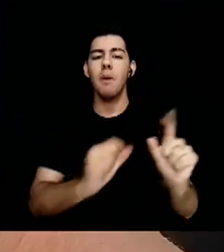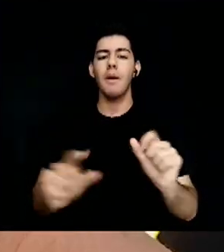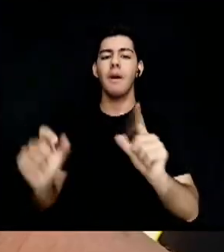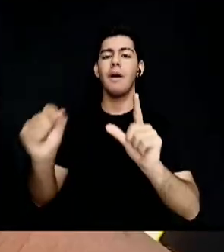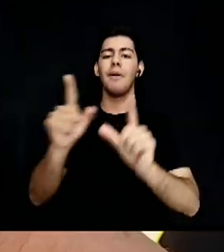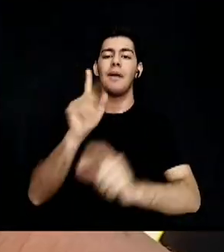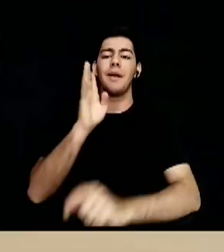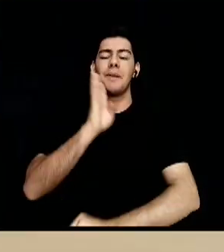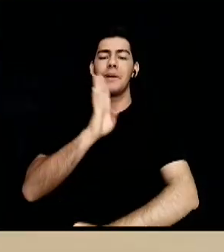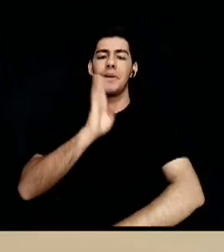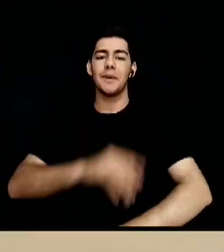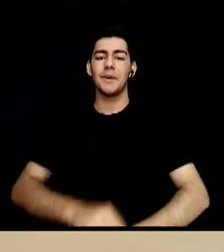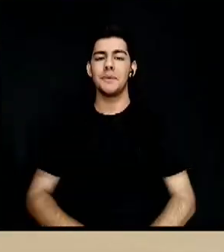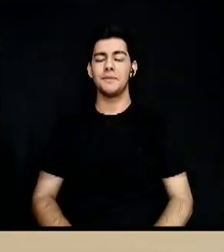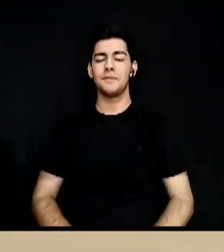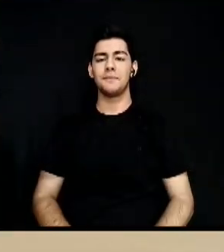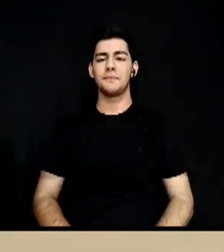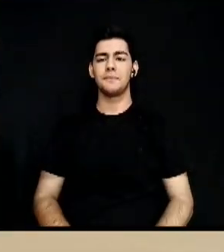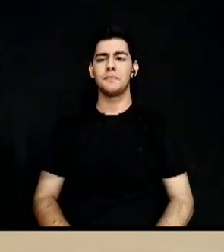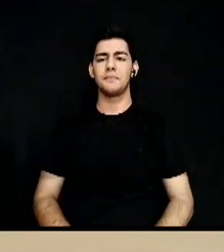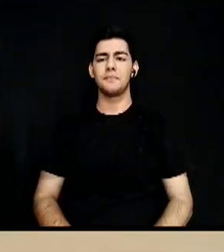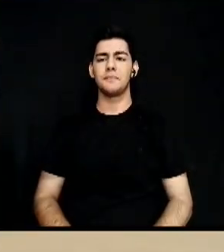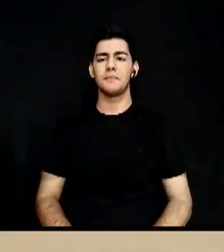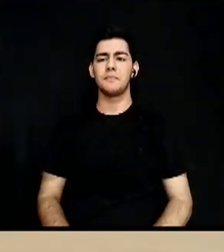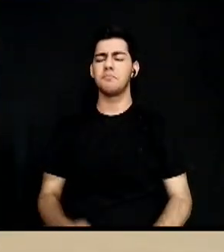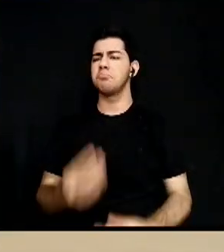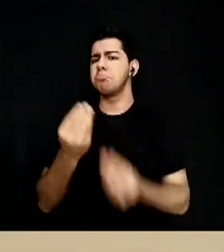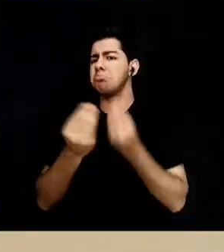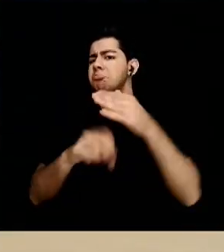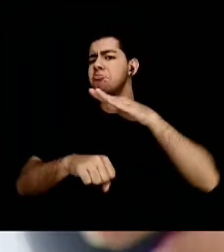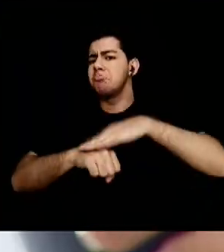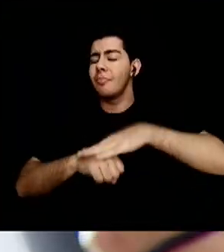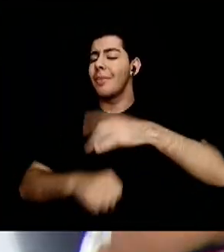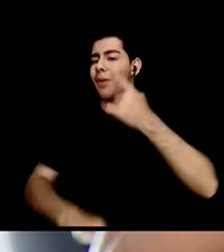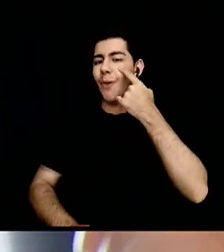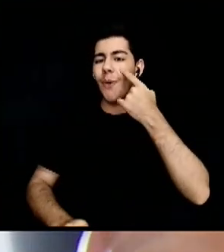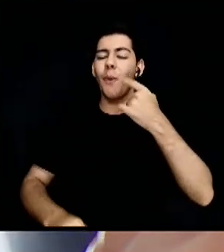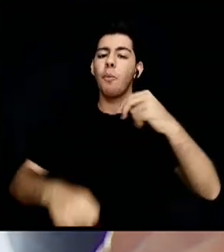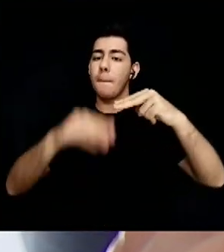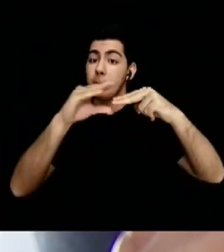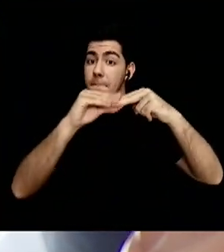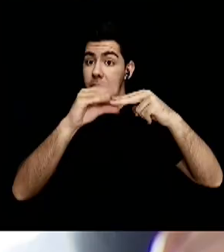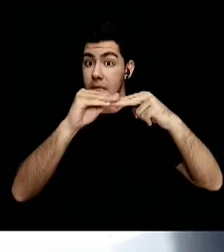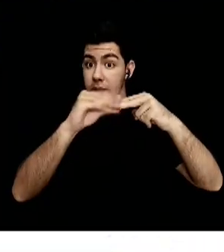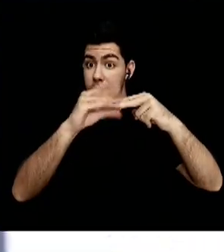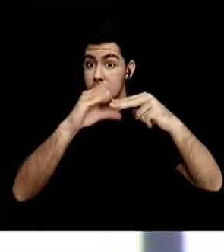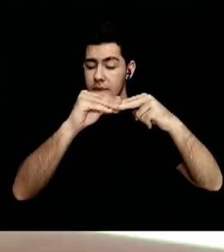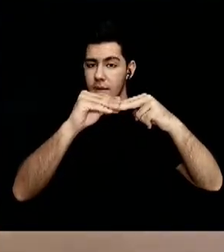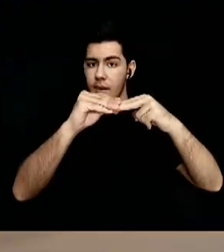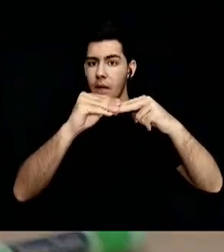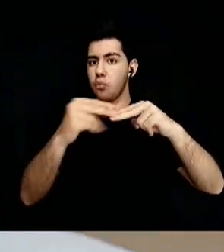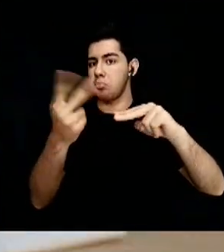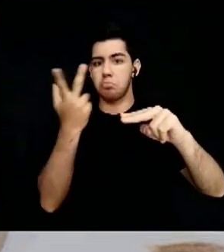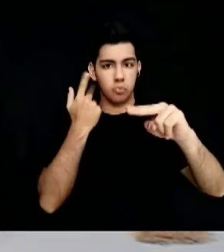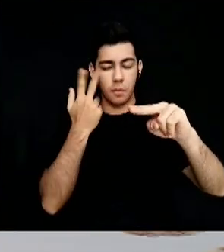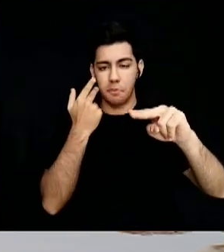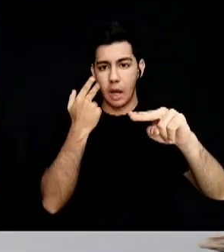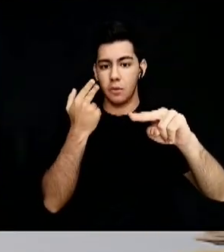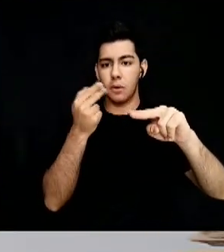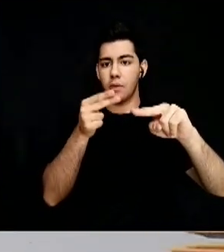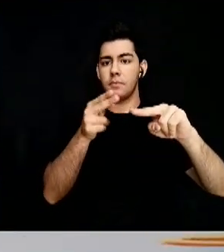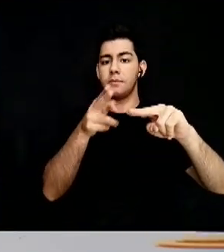Como que eu faço isso? Ó, eu vou precisar de um pincel de cerdas naturais, tá? Bem